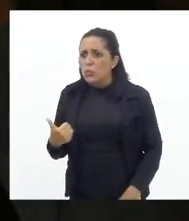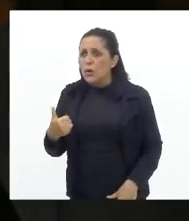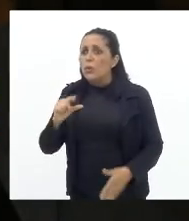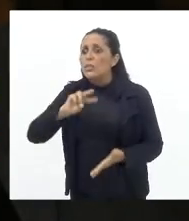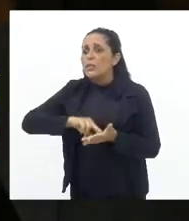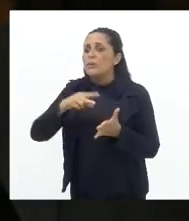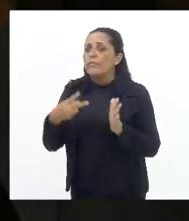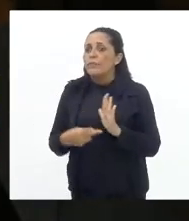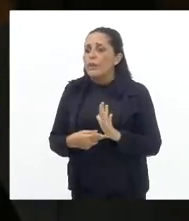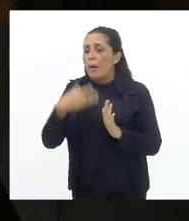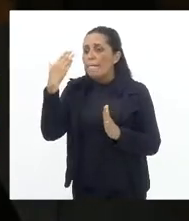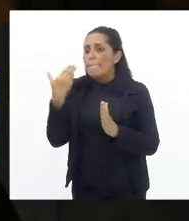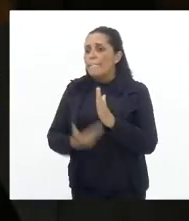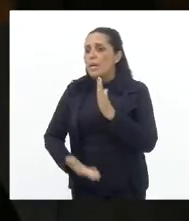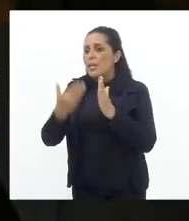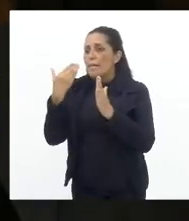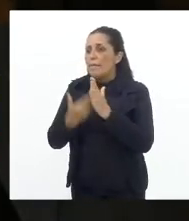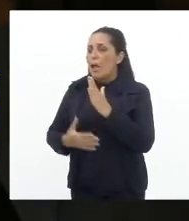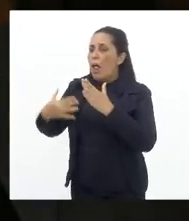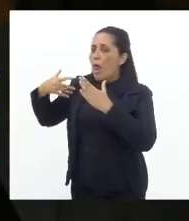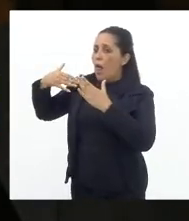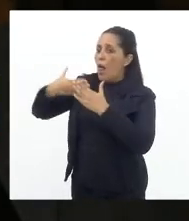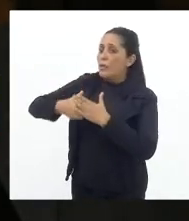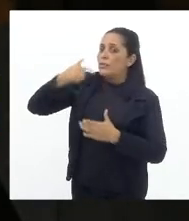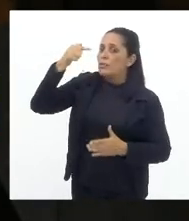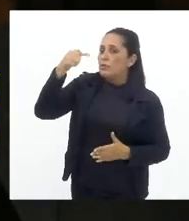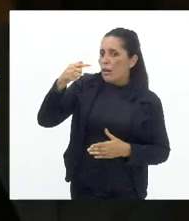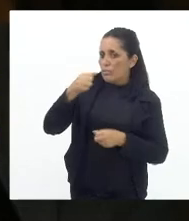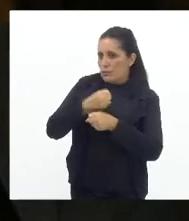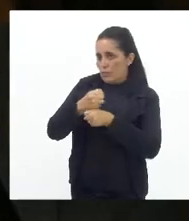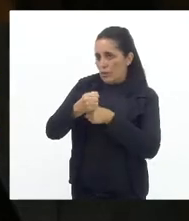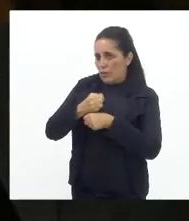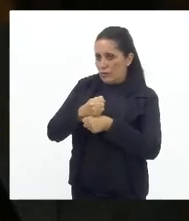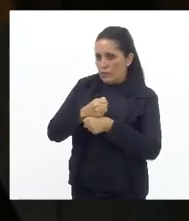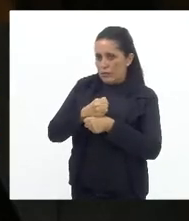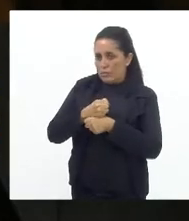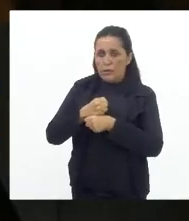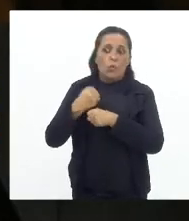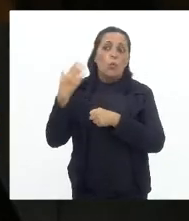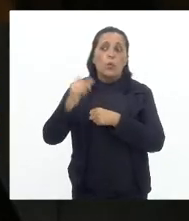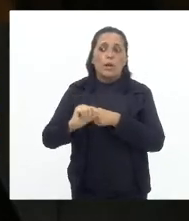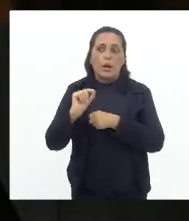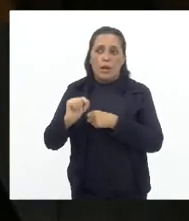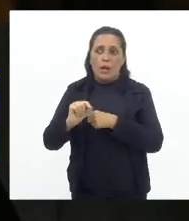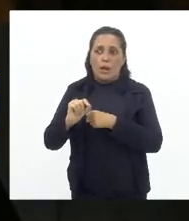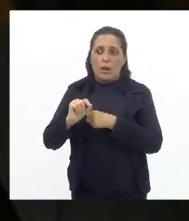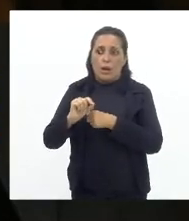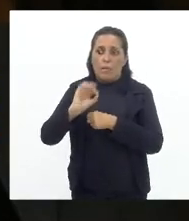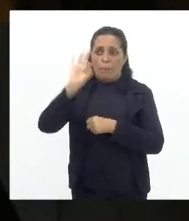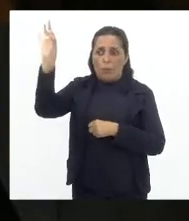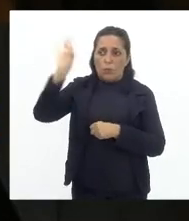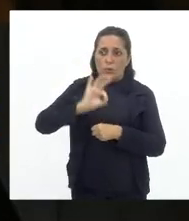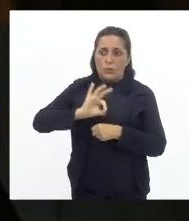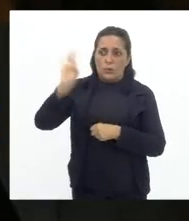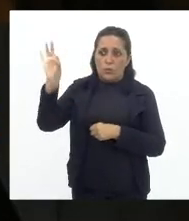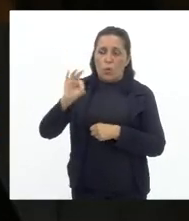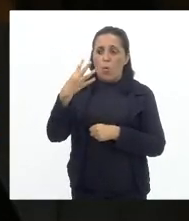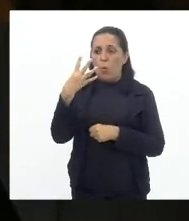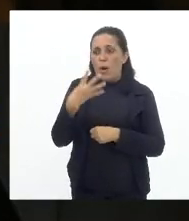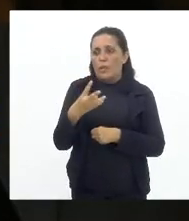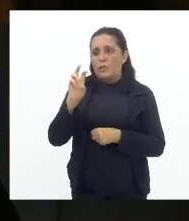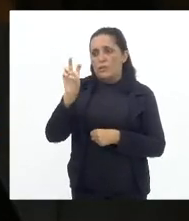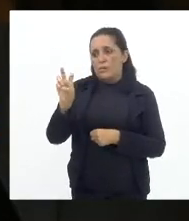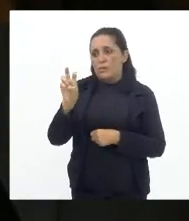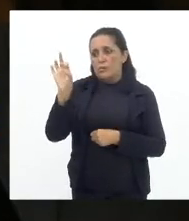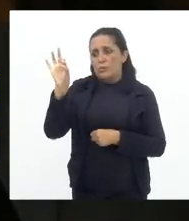estamos falando de perdas acumuladas ao longo de sete anos que representam um percentual aproximado de